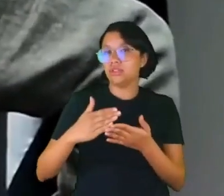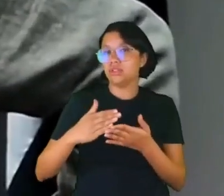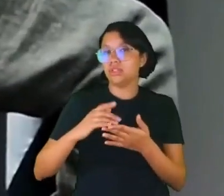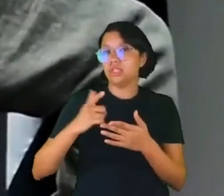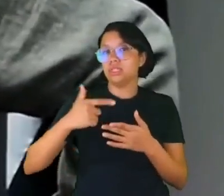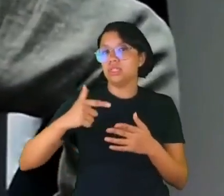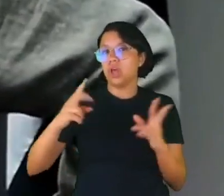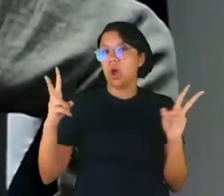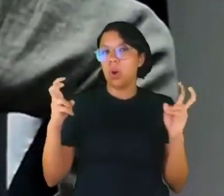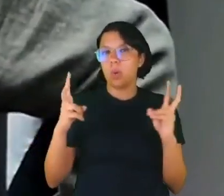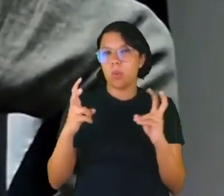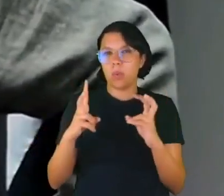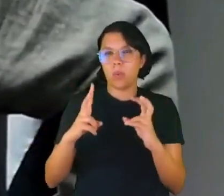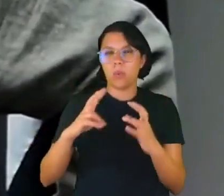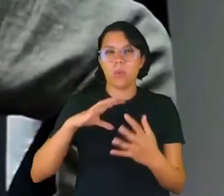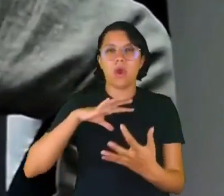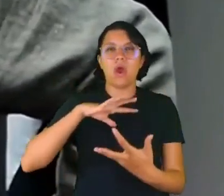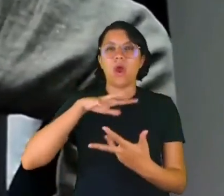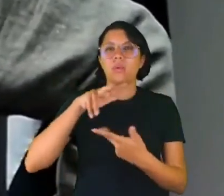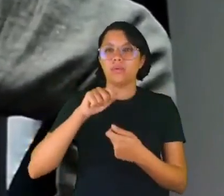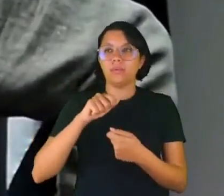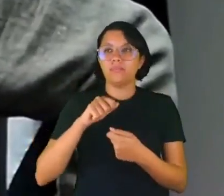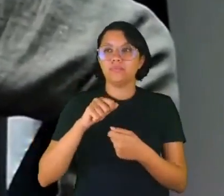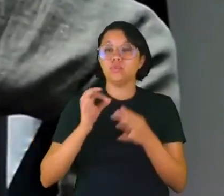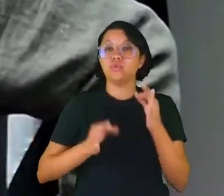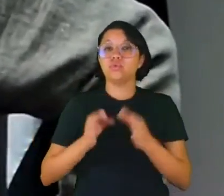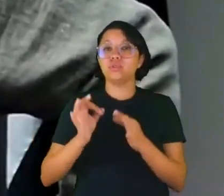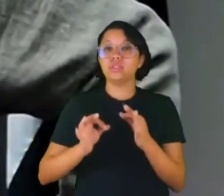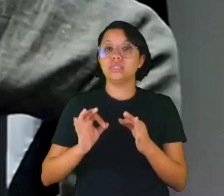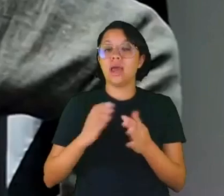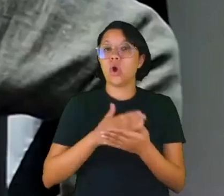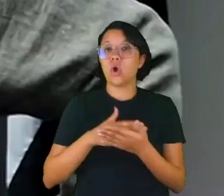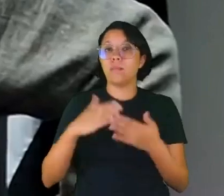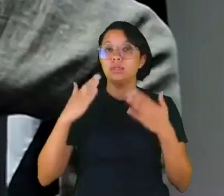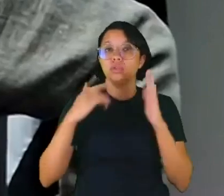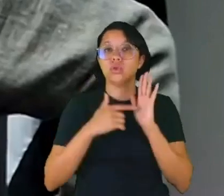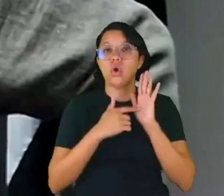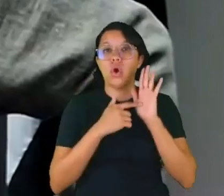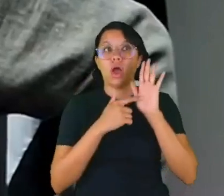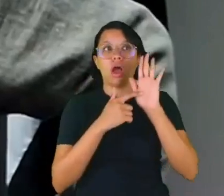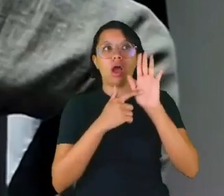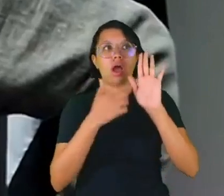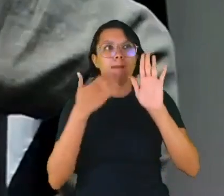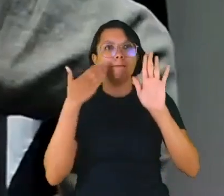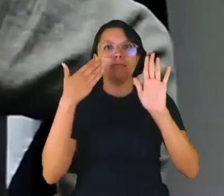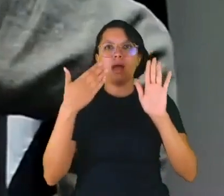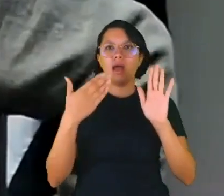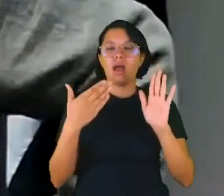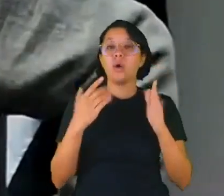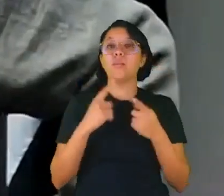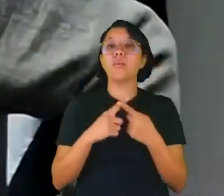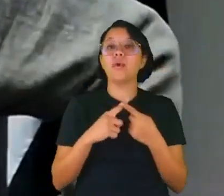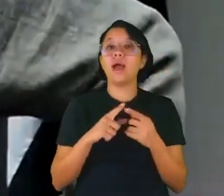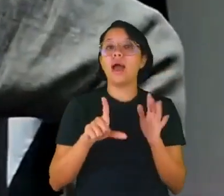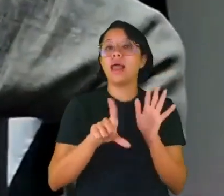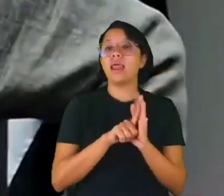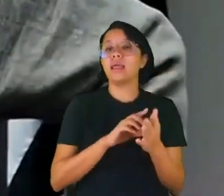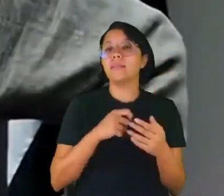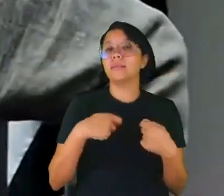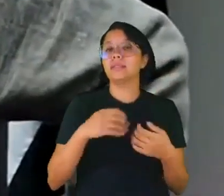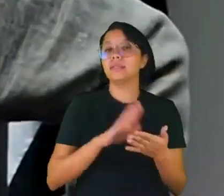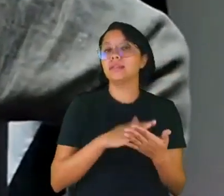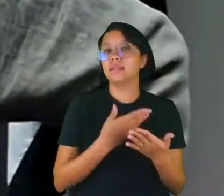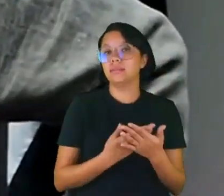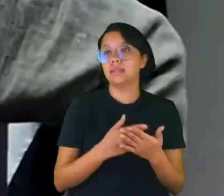Mundial, o judiciário passou a ter protagonismo, porque a lei precisa ser interpretada, porque a lei